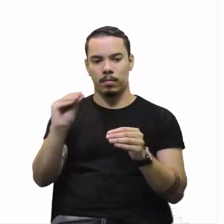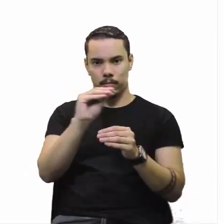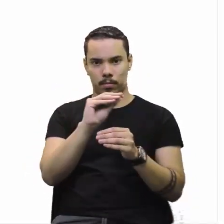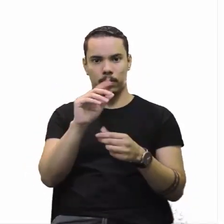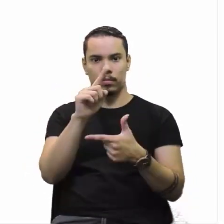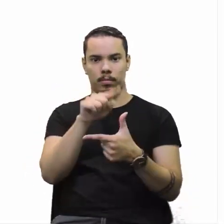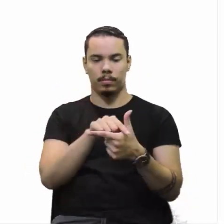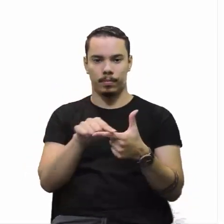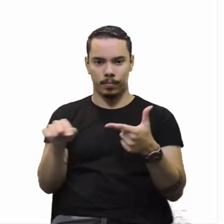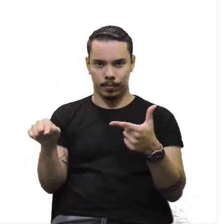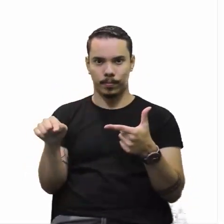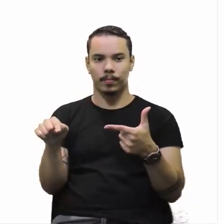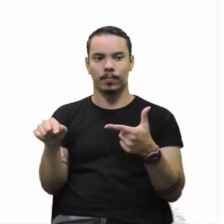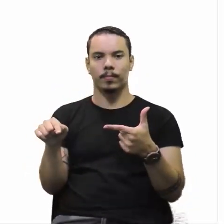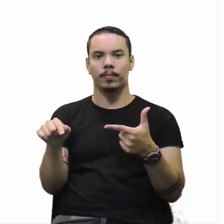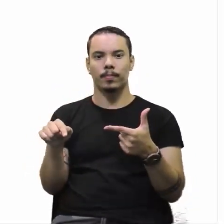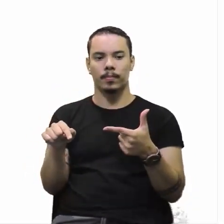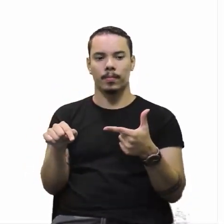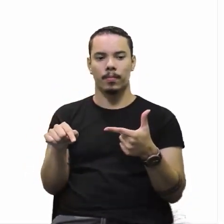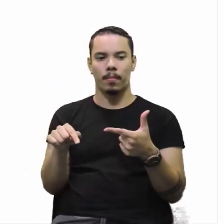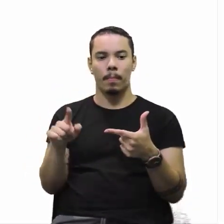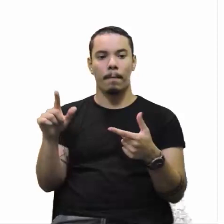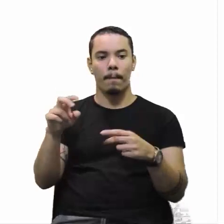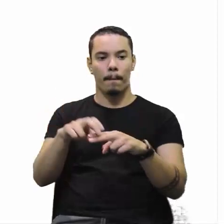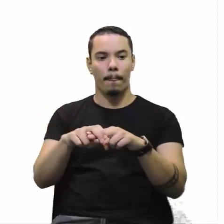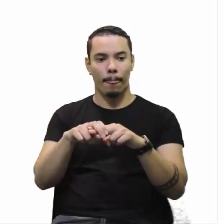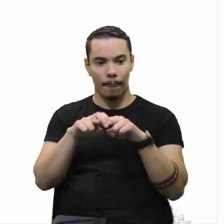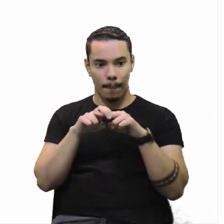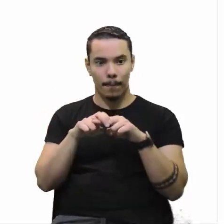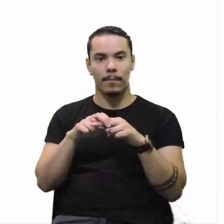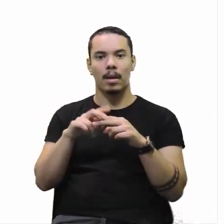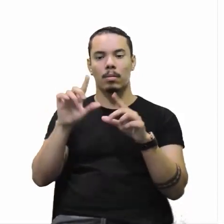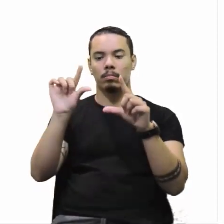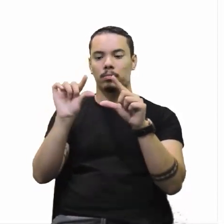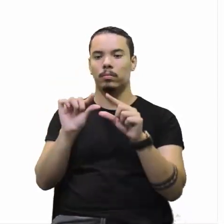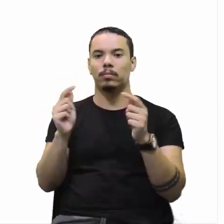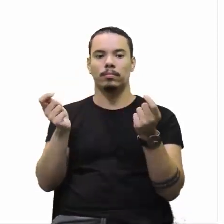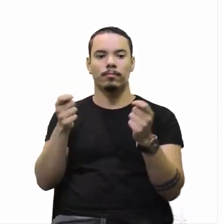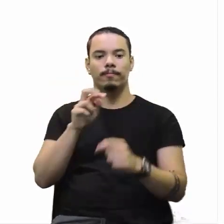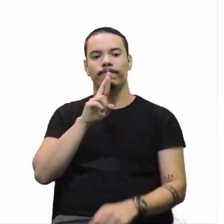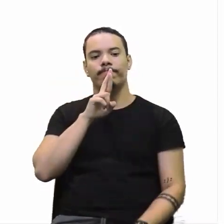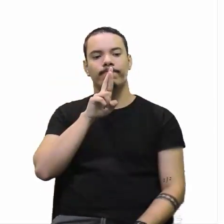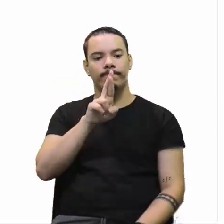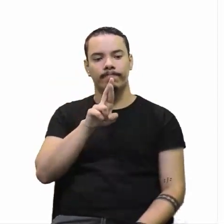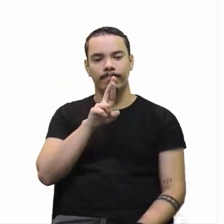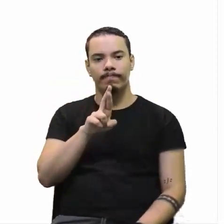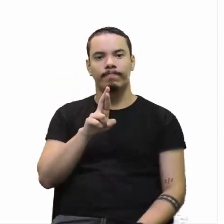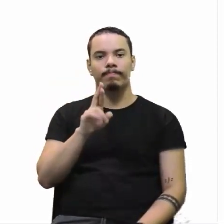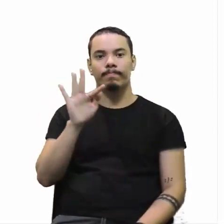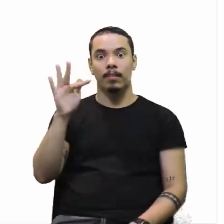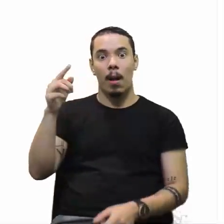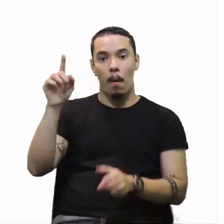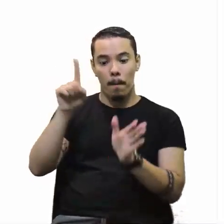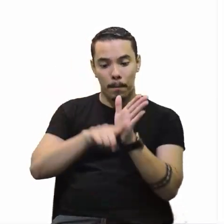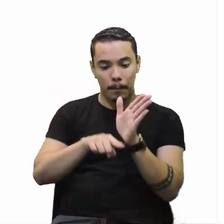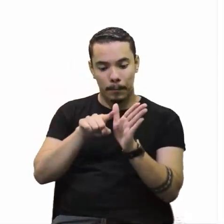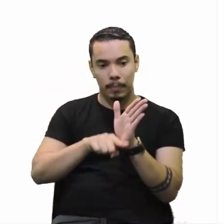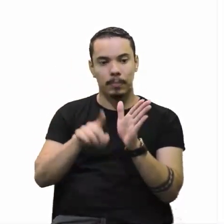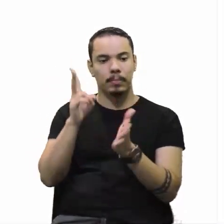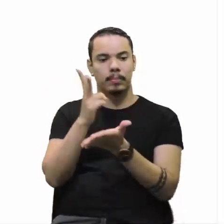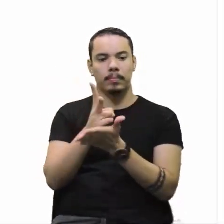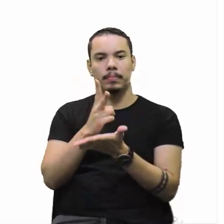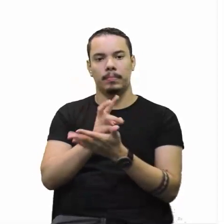multiplicando, passa dividindo. E a frequência mínima vai dar 3 vezes 10 elevado a